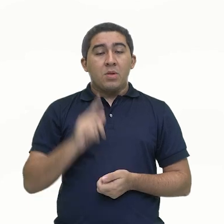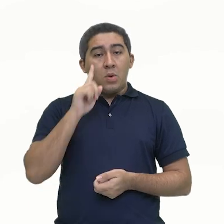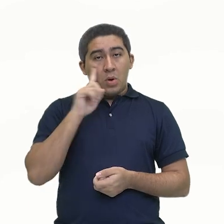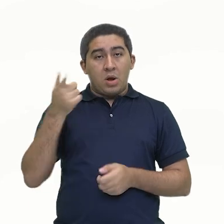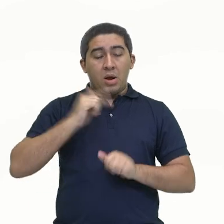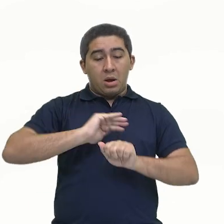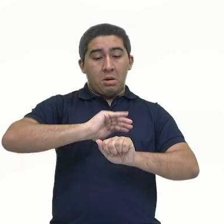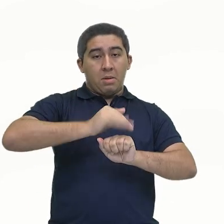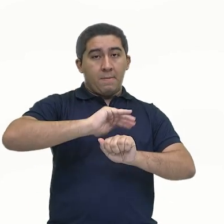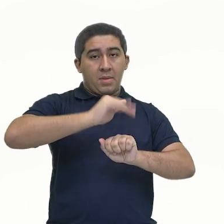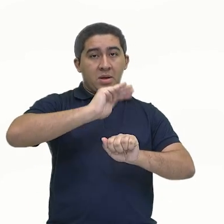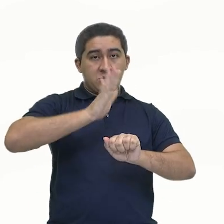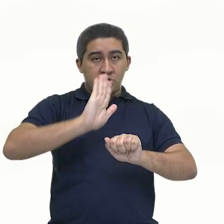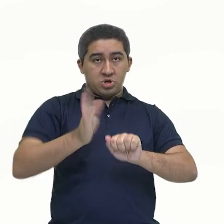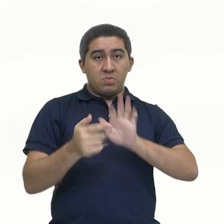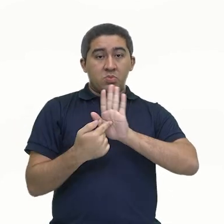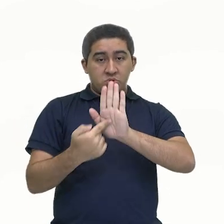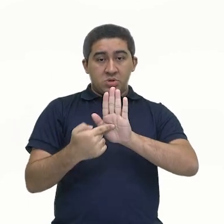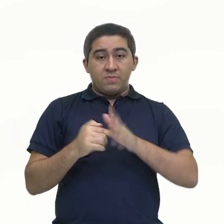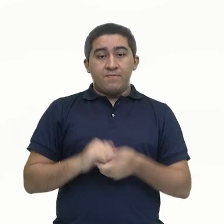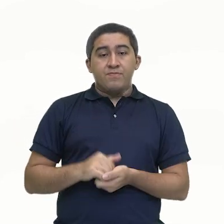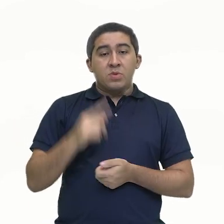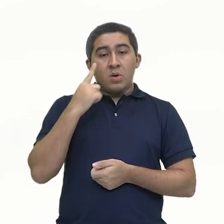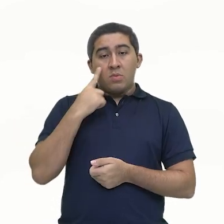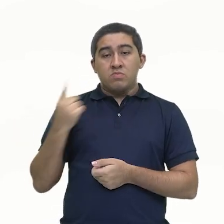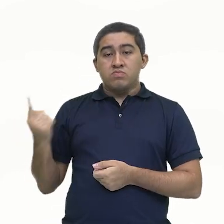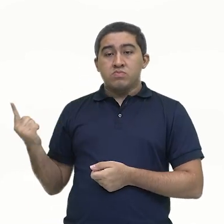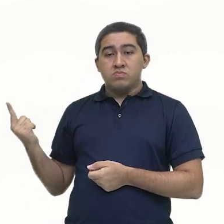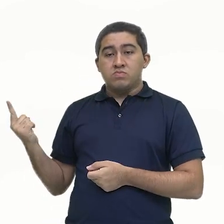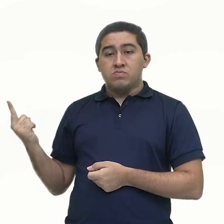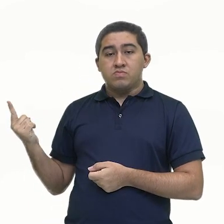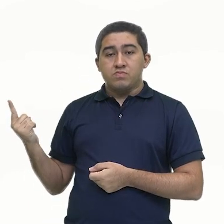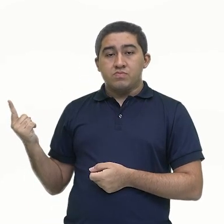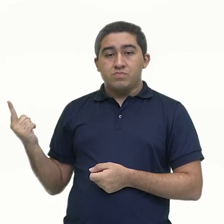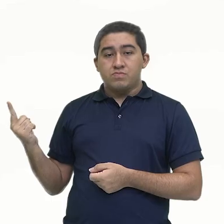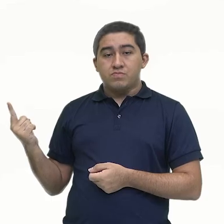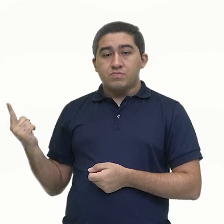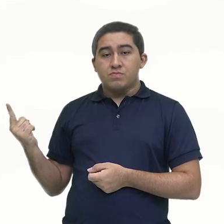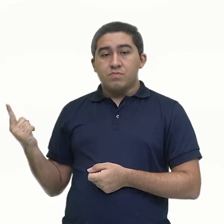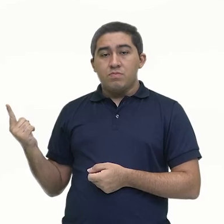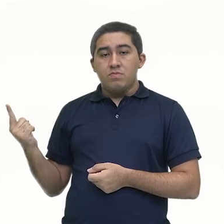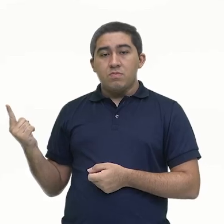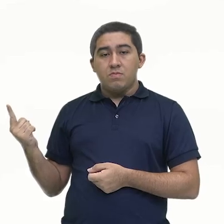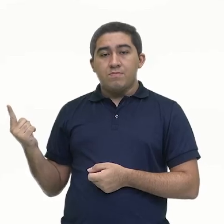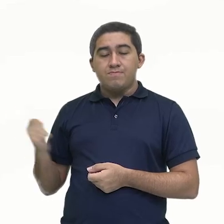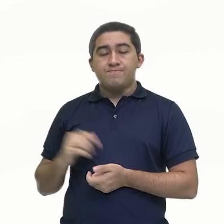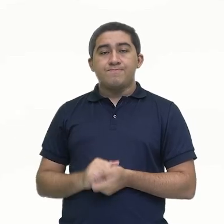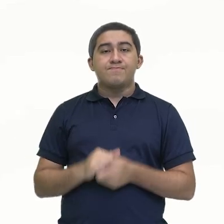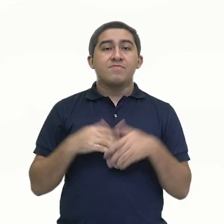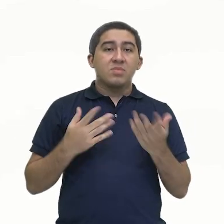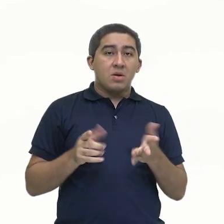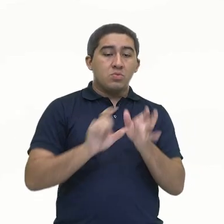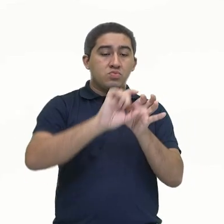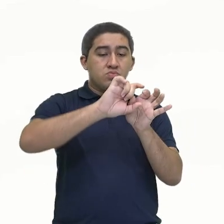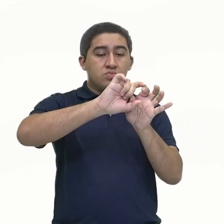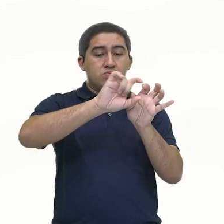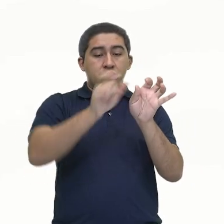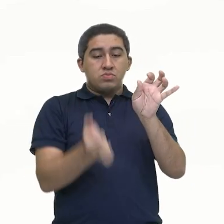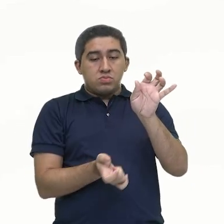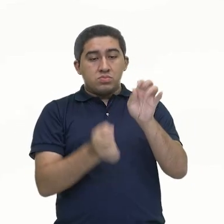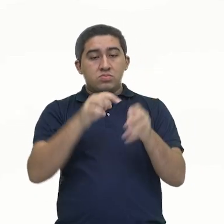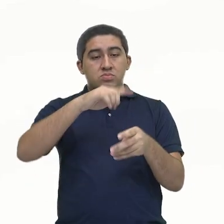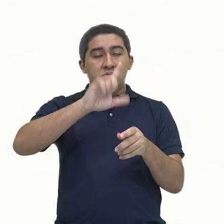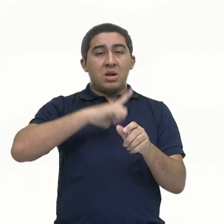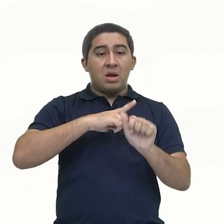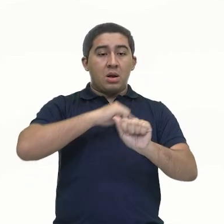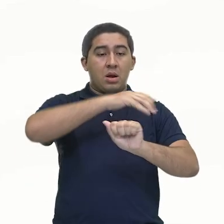eu acabei de mostrar para vocês. Então, essa daqui é a camada K, essa daqui é a camada L. Então, cada camada comporta uma